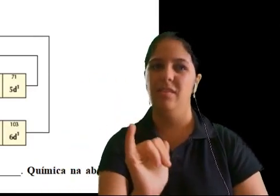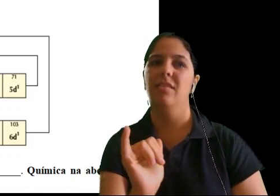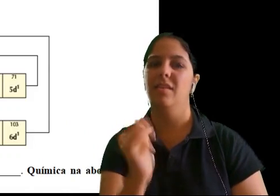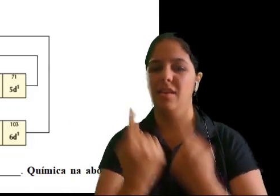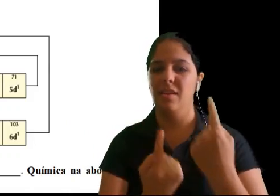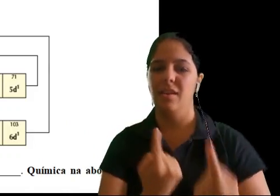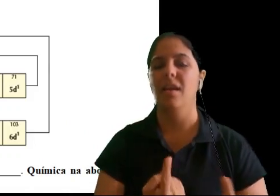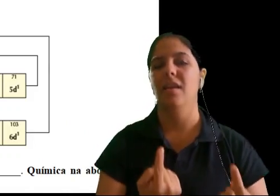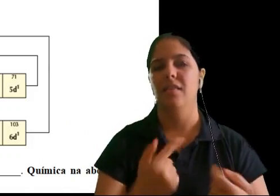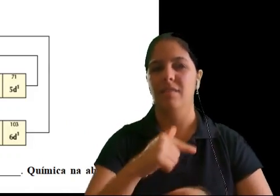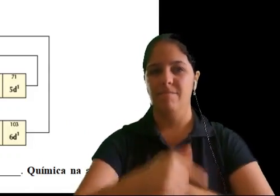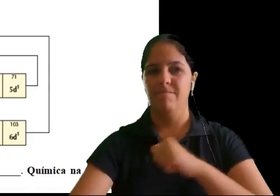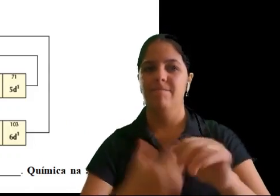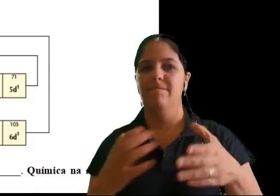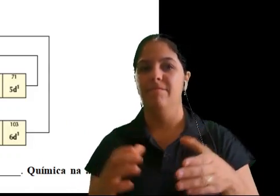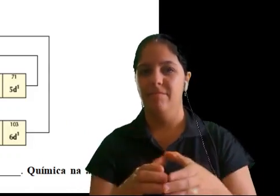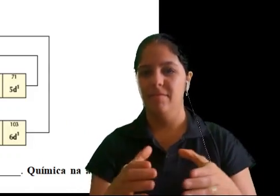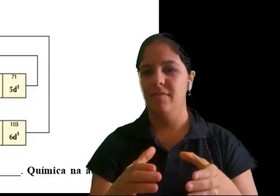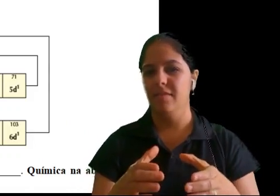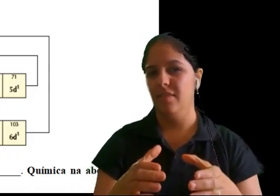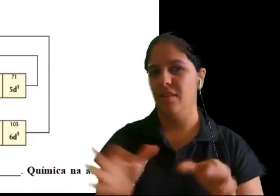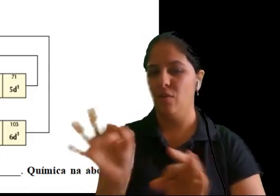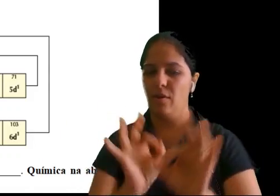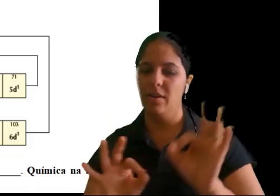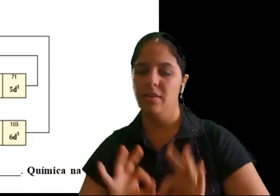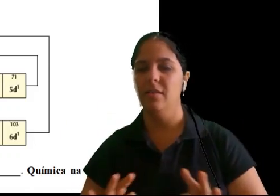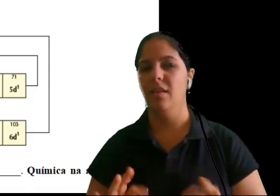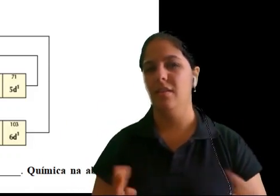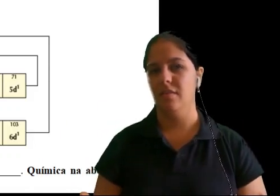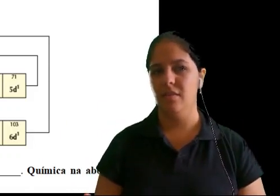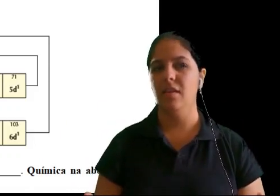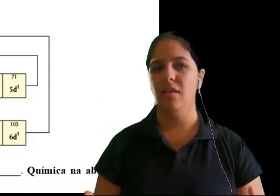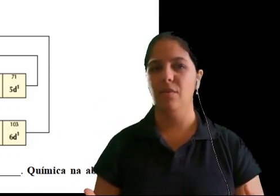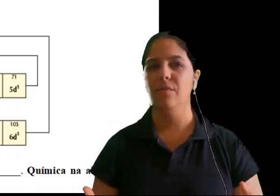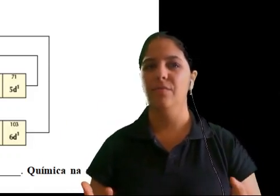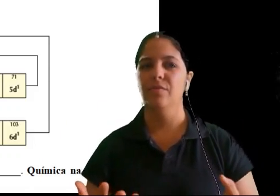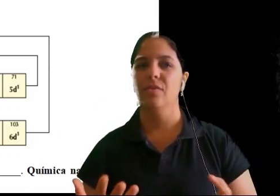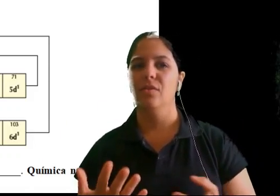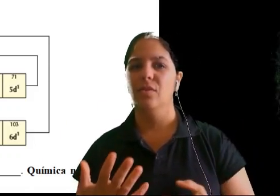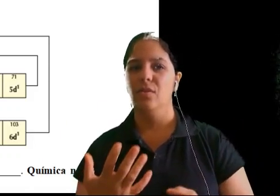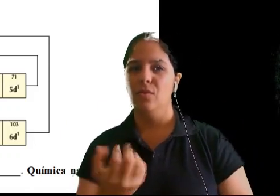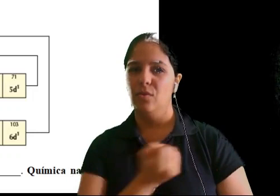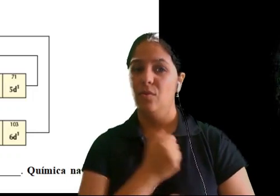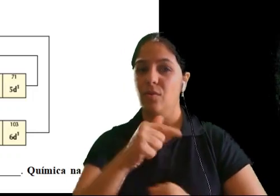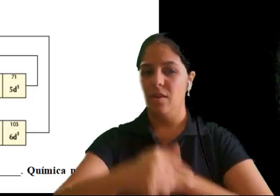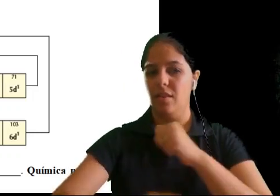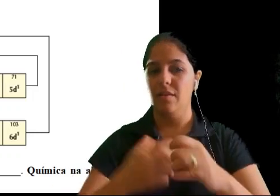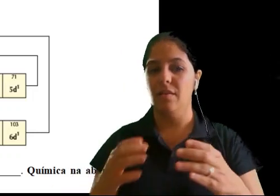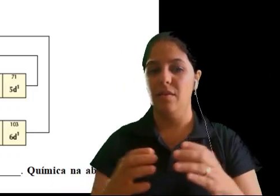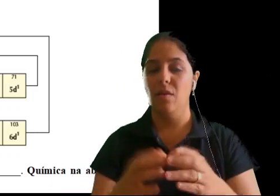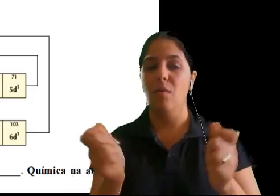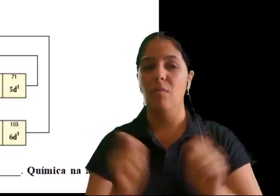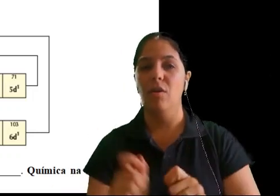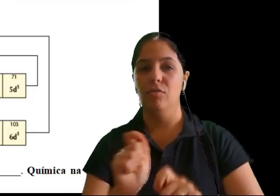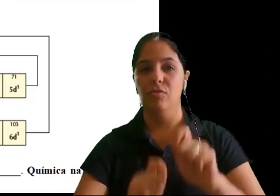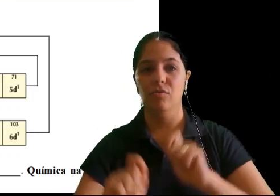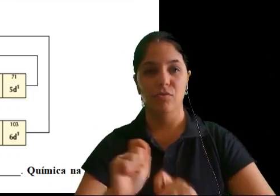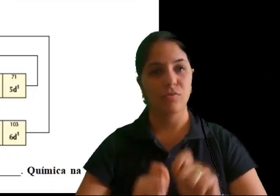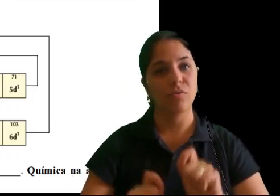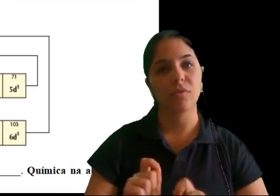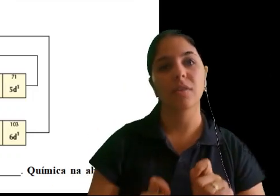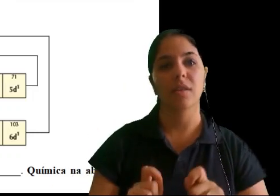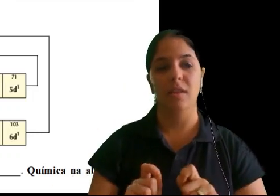cada elemento químico. E a partir dessa distribuição eletrônica, os elementos químicos podem ser agrupados